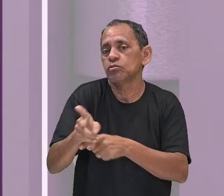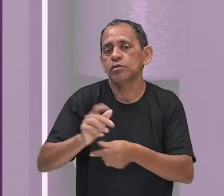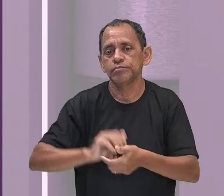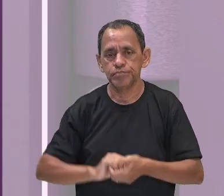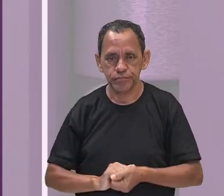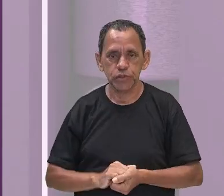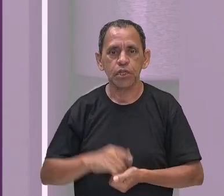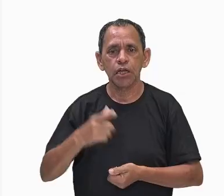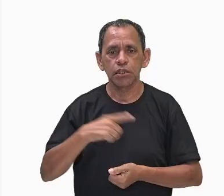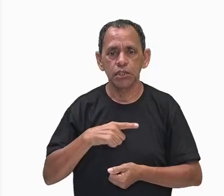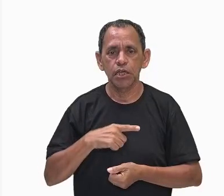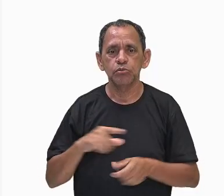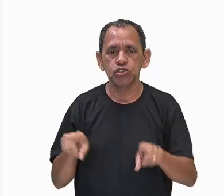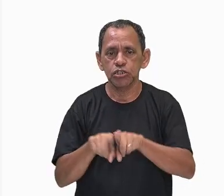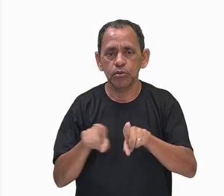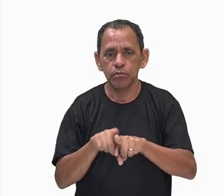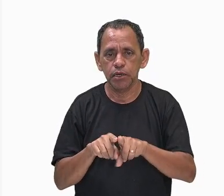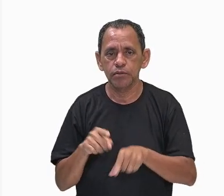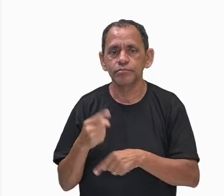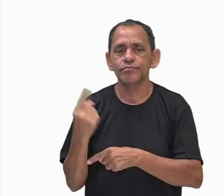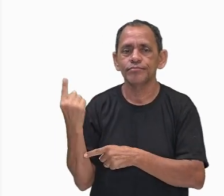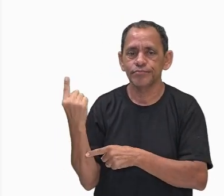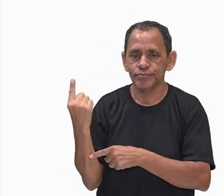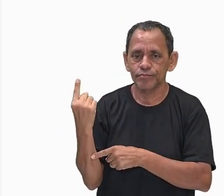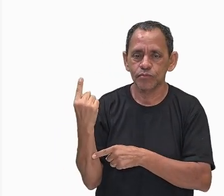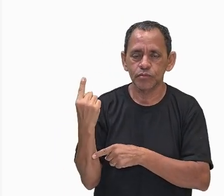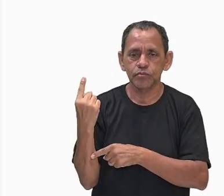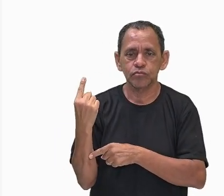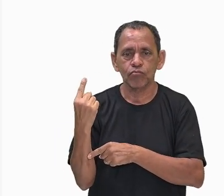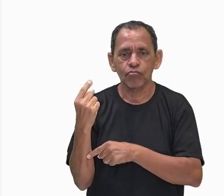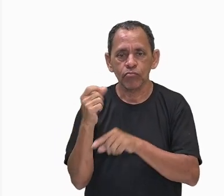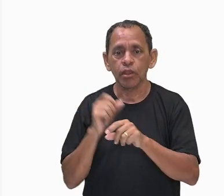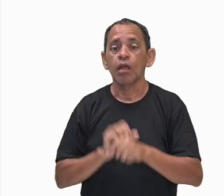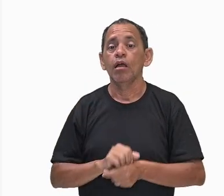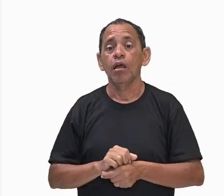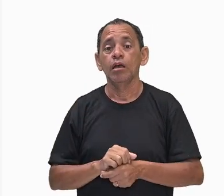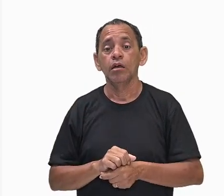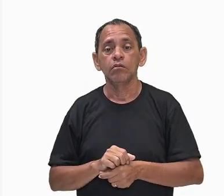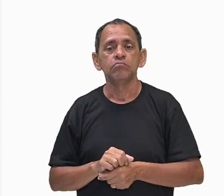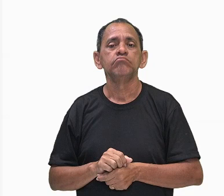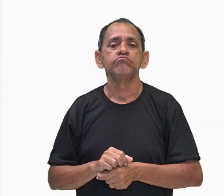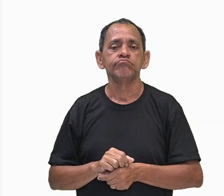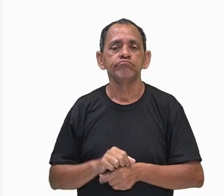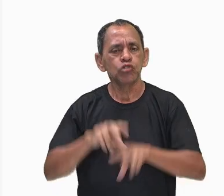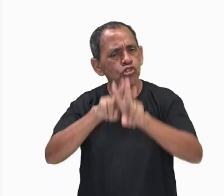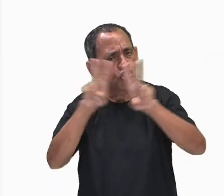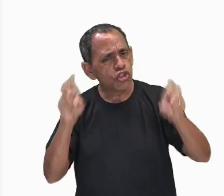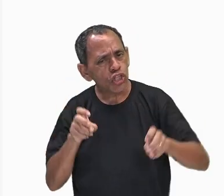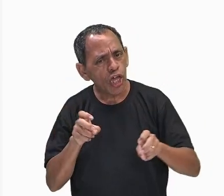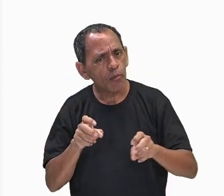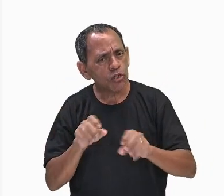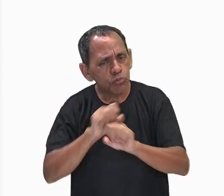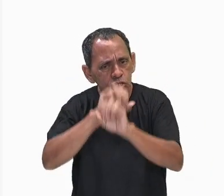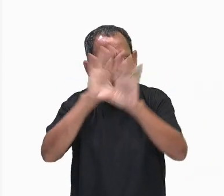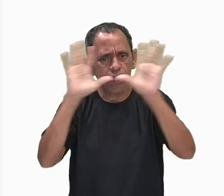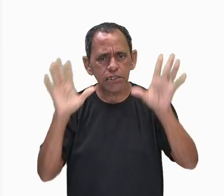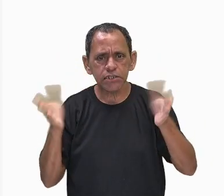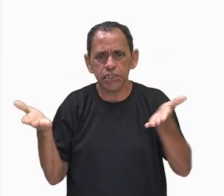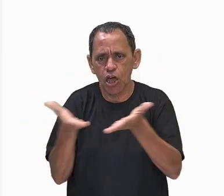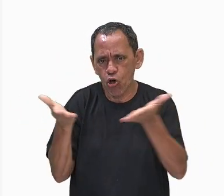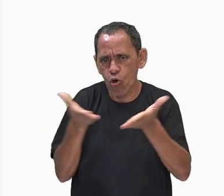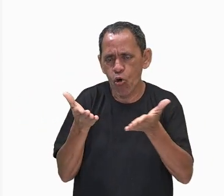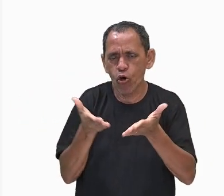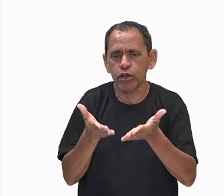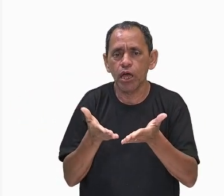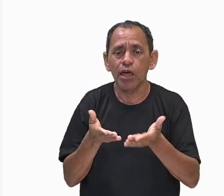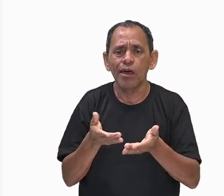temos ainda mais coisas a esclarecer aí com respeito ao cilindro, como justamente que nós já estávamos falando,